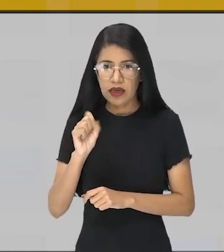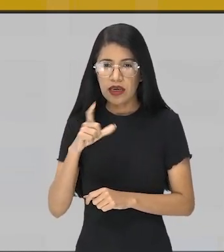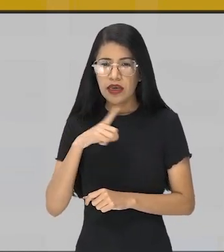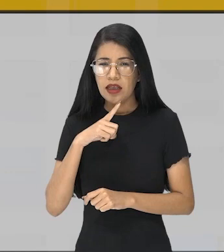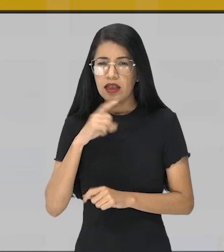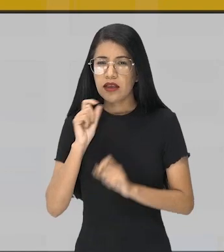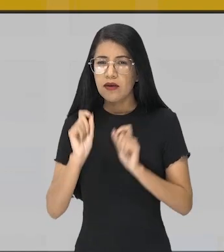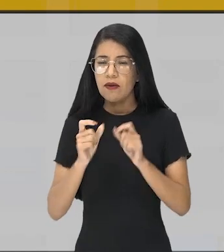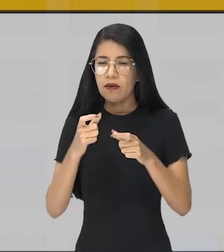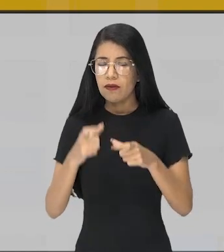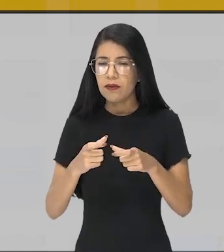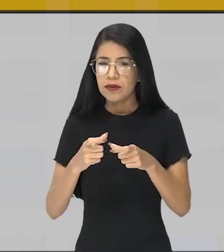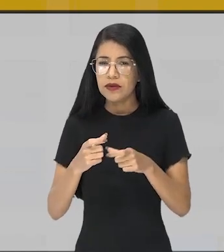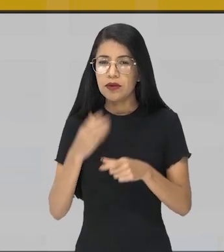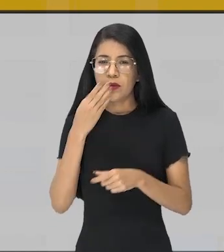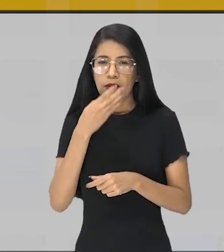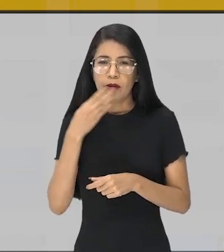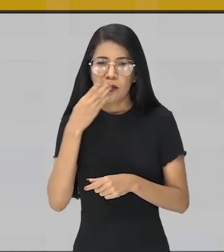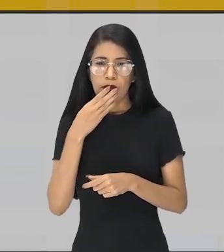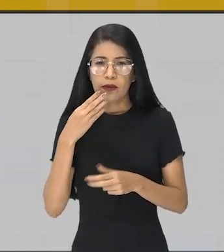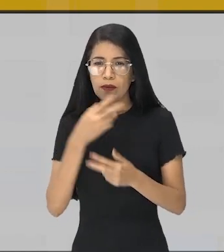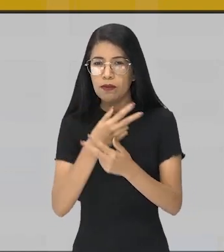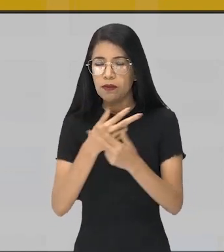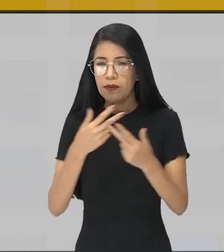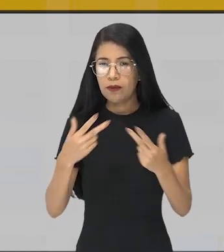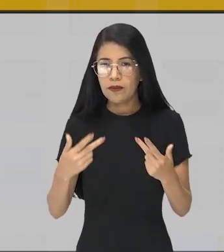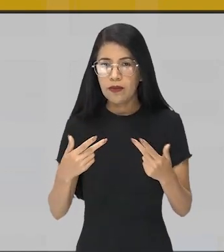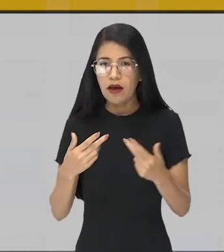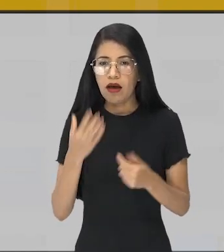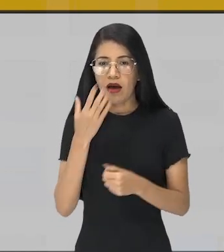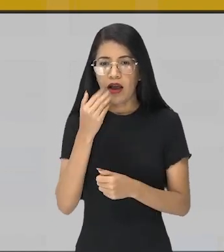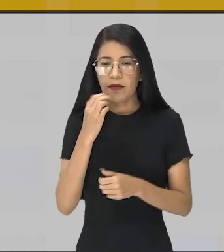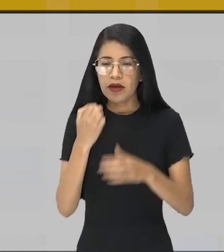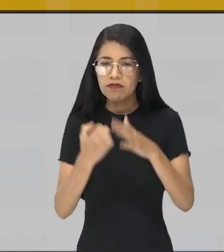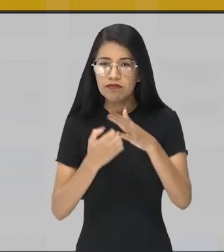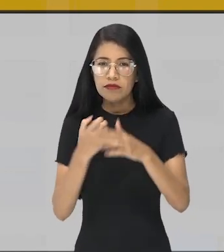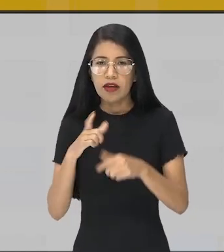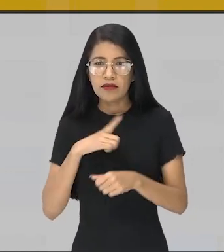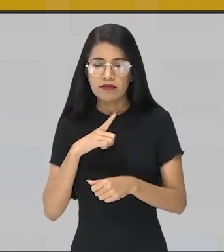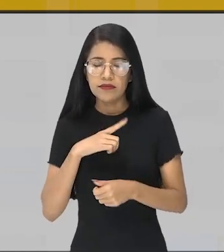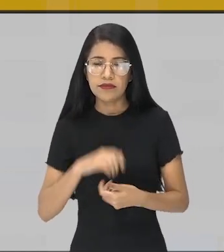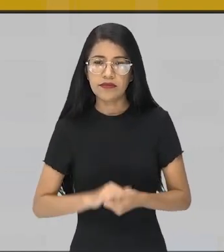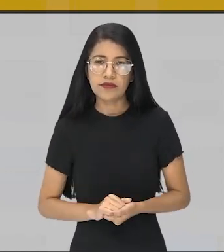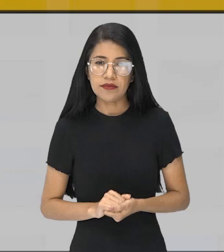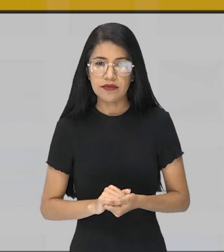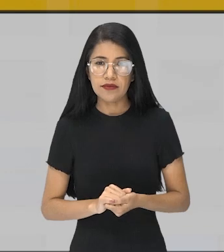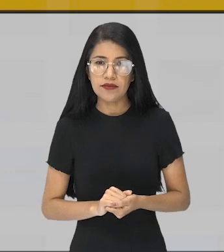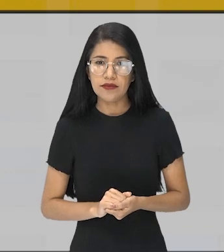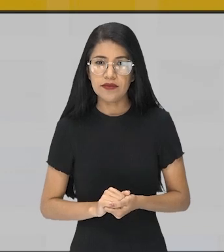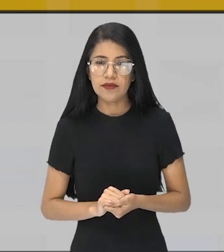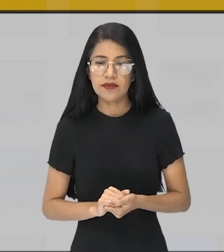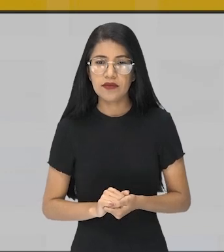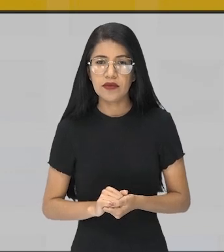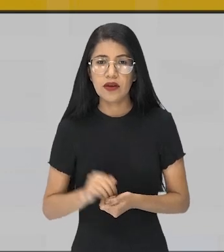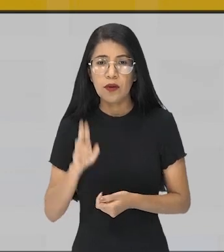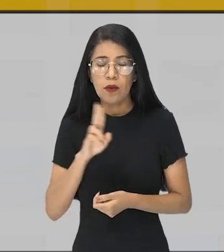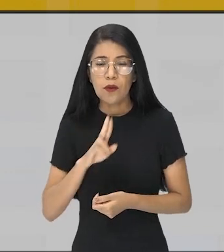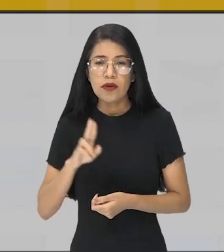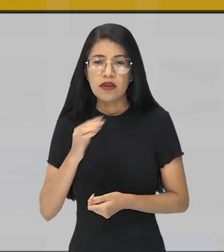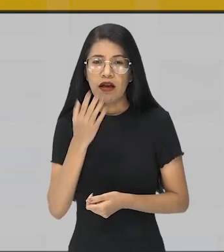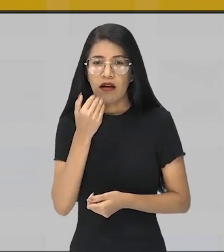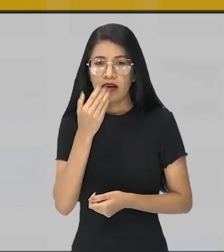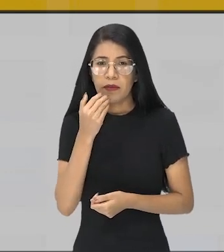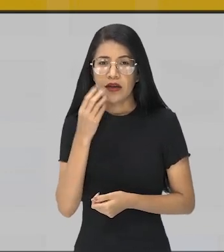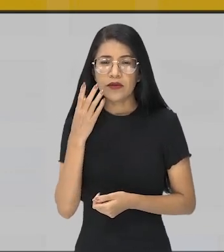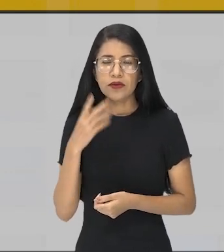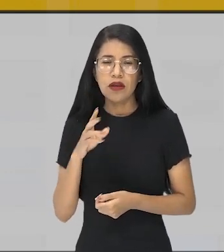doces, guloseimas e alimentos industrializados, fazendo uso principalmente de alimentos mais naturais